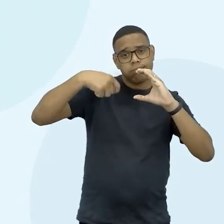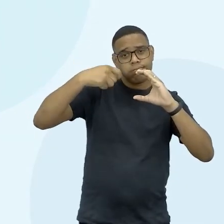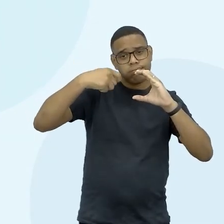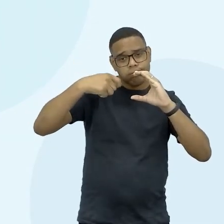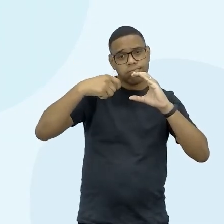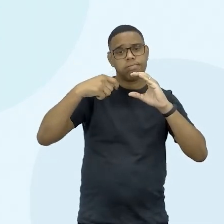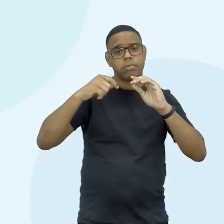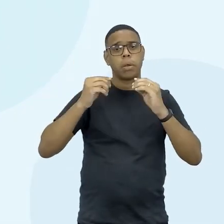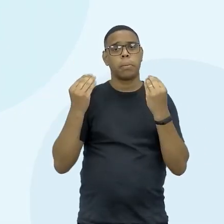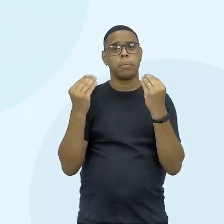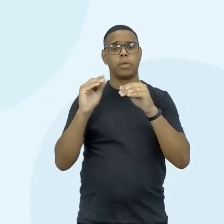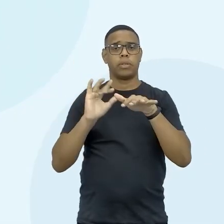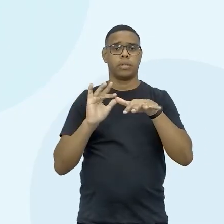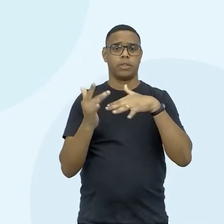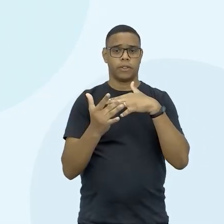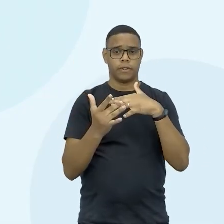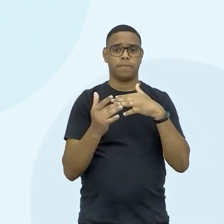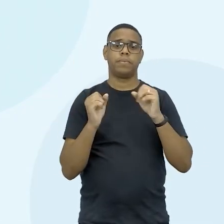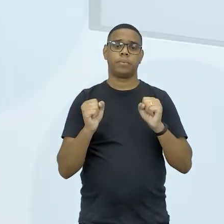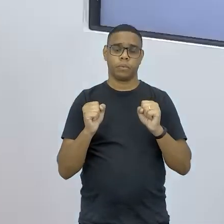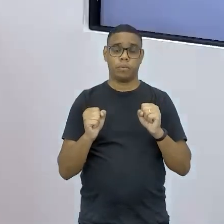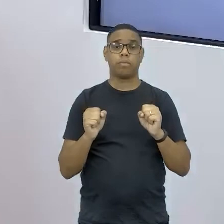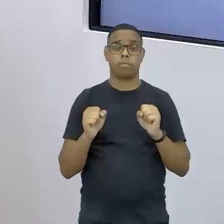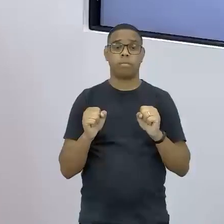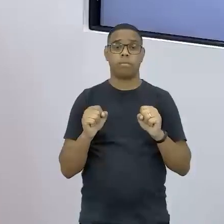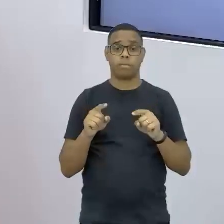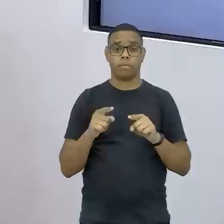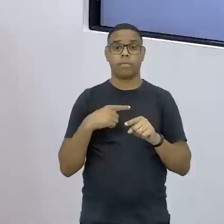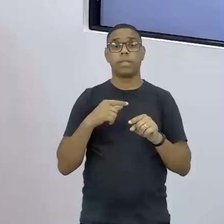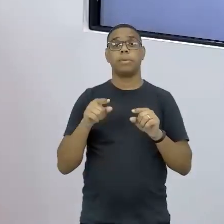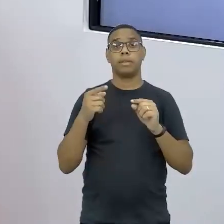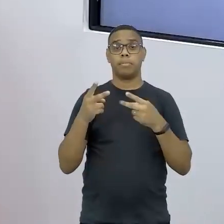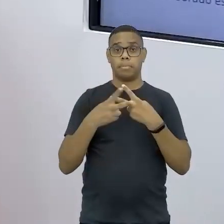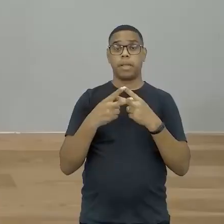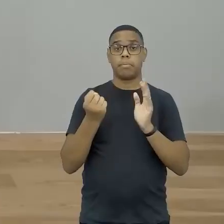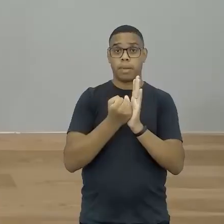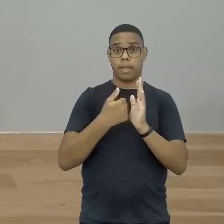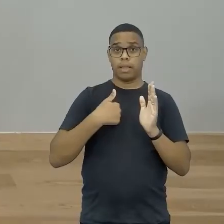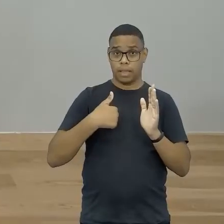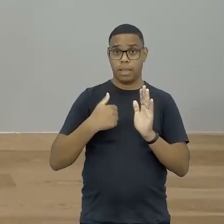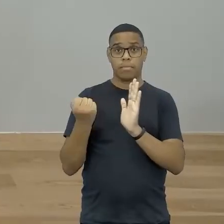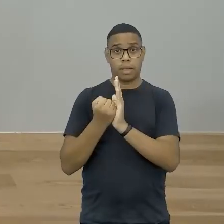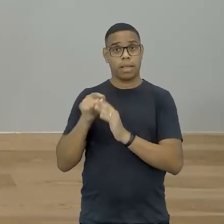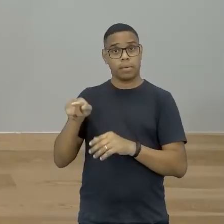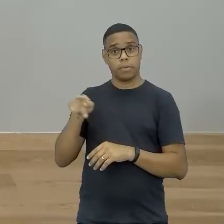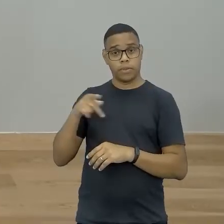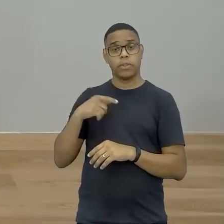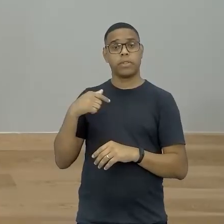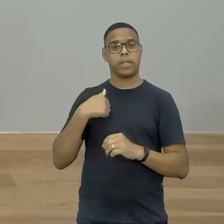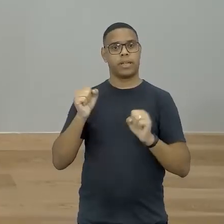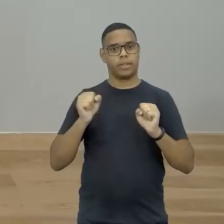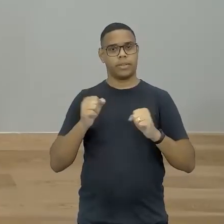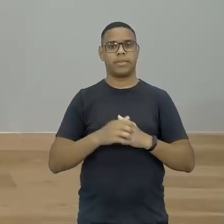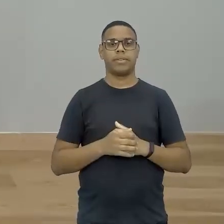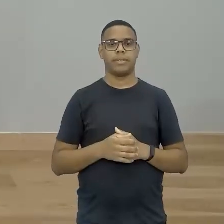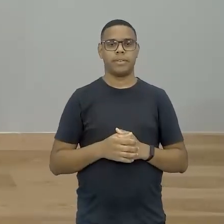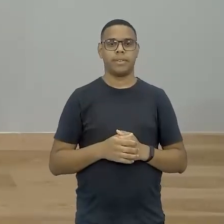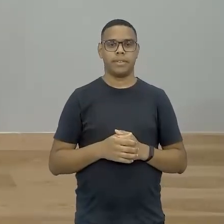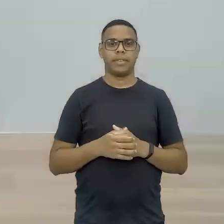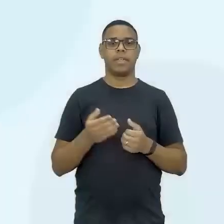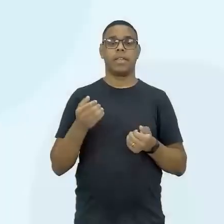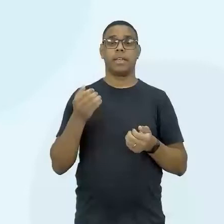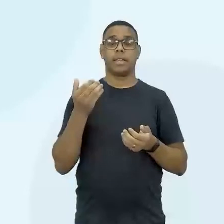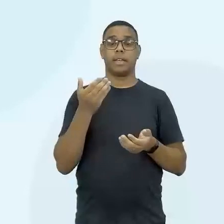momentos e postar nas redes sociais. De preferência também, posta para mim, posta para o professor Anderson, que a gente vai adorar. E no Estúdio Blog. Que é o